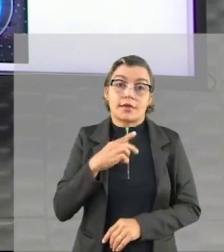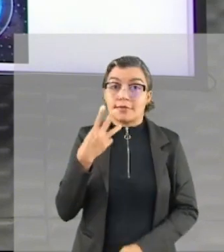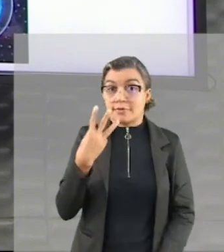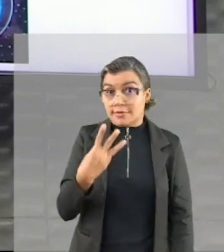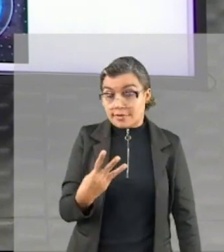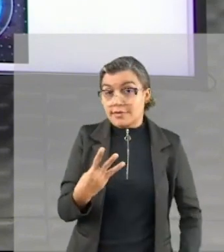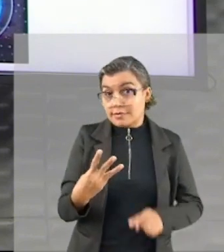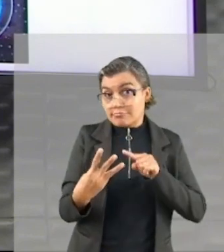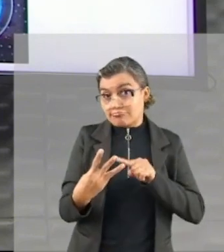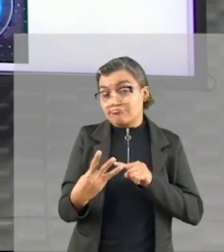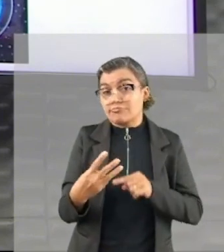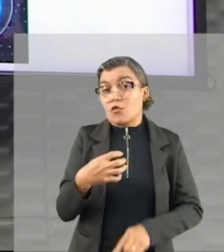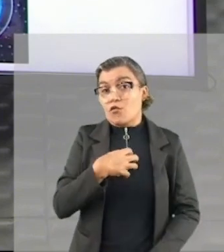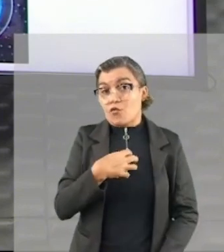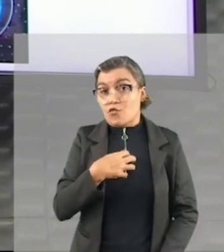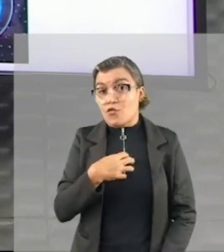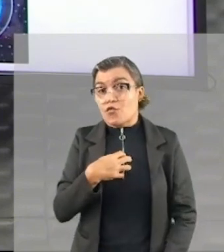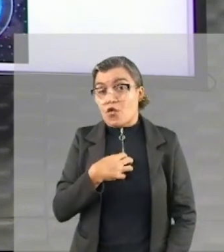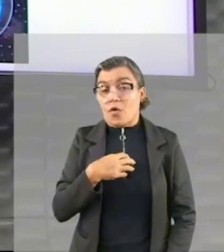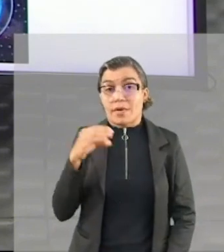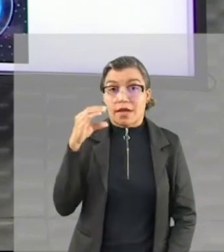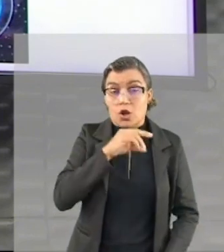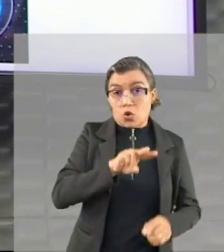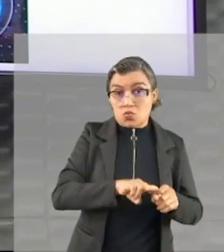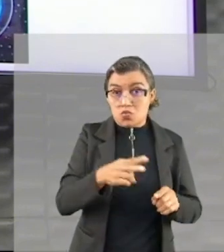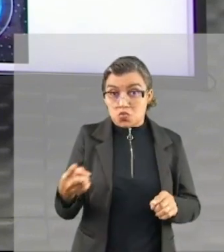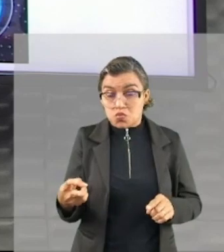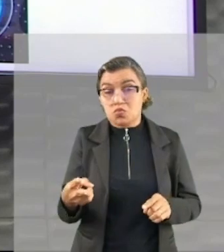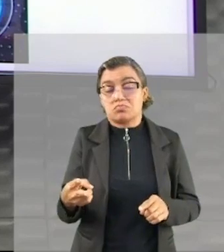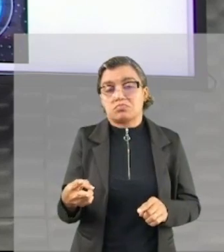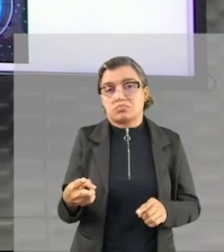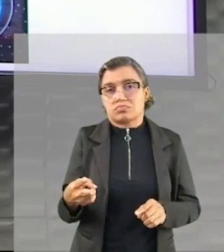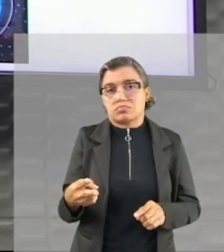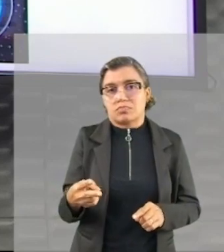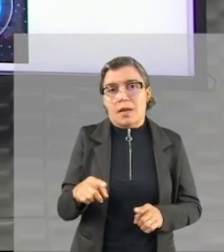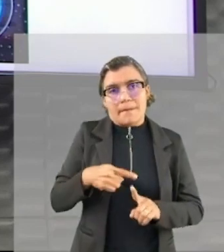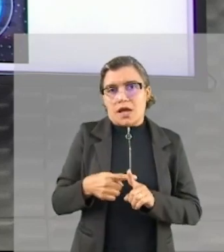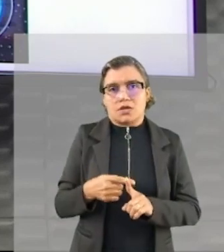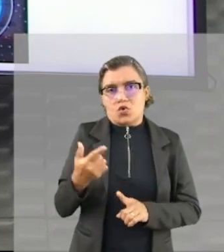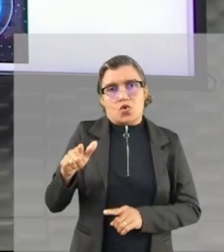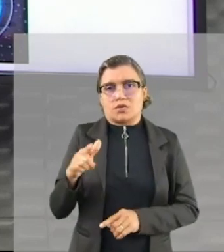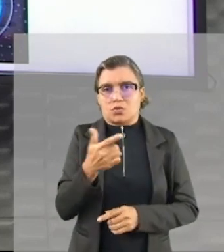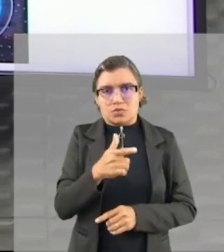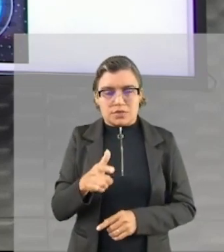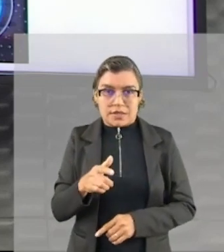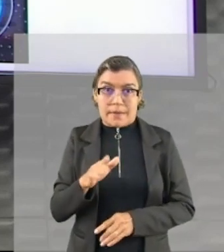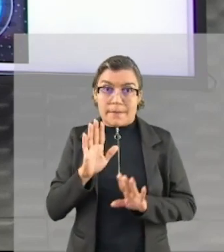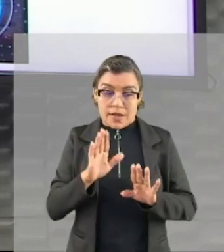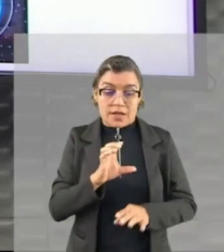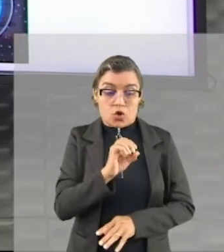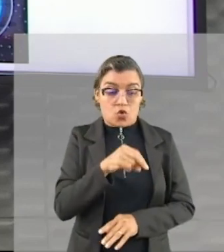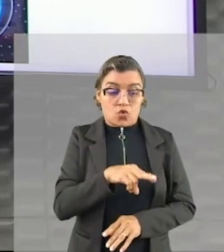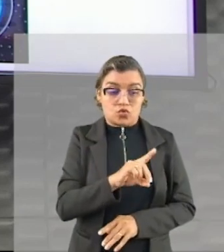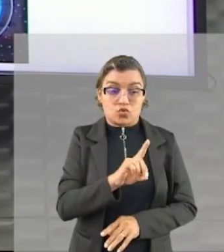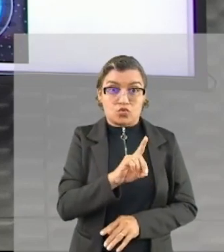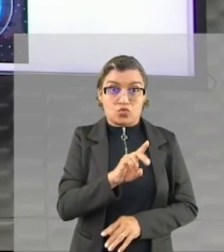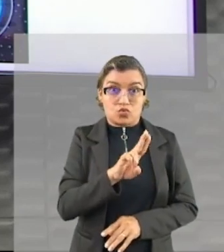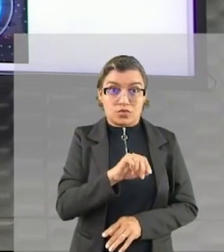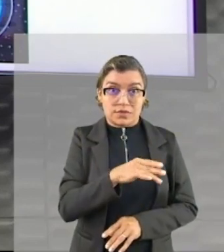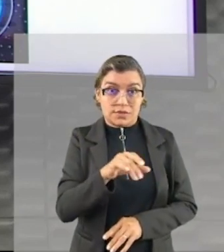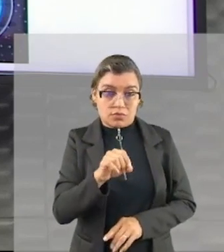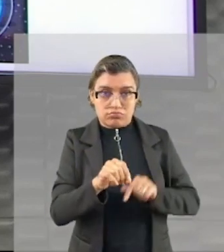três formas de transmissão de calor. Não tem mais nenhuma, são essas três. Destacando que a condução